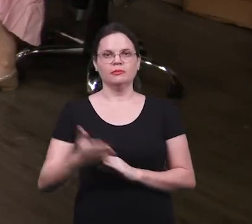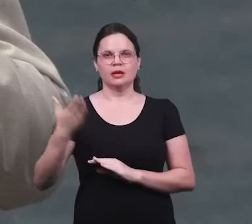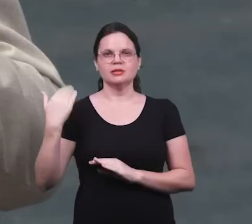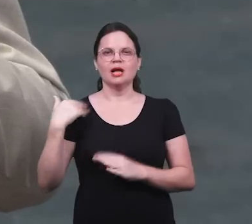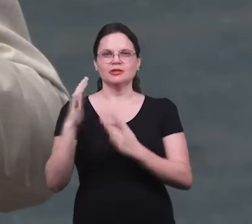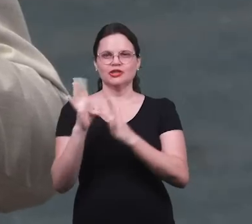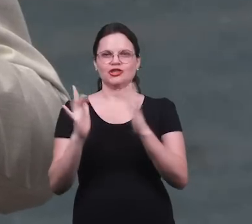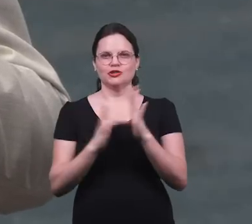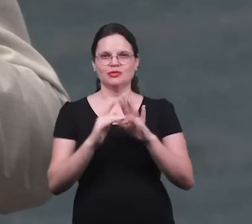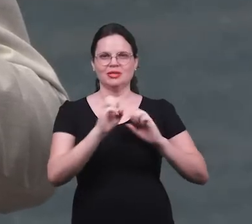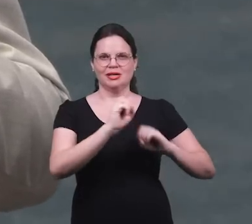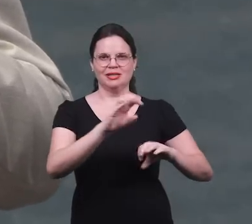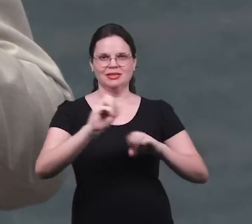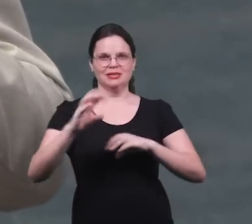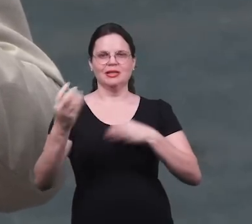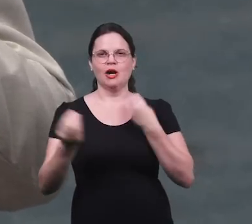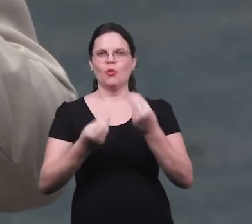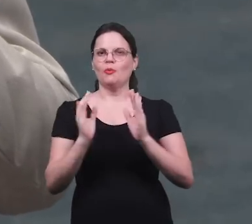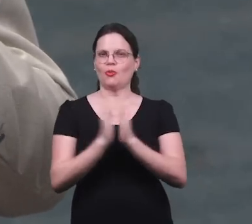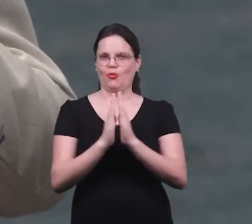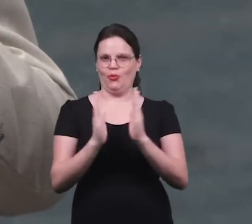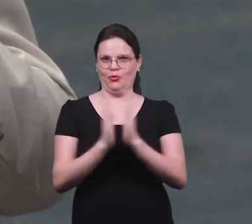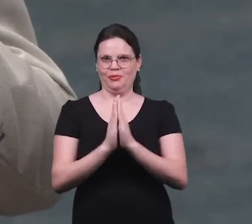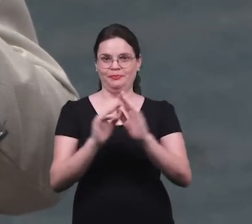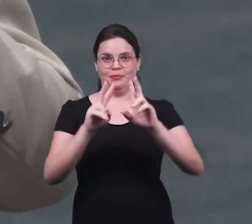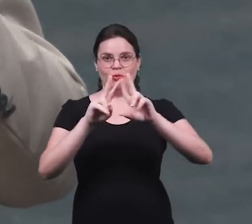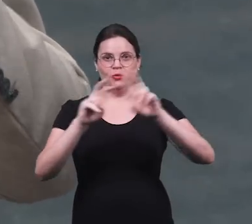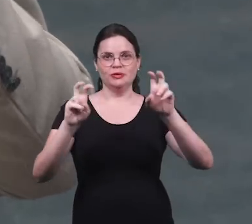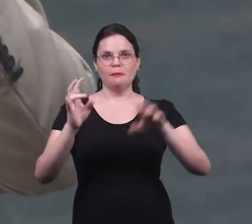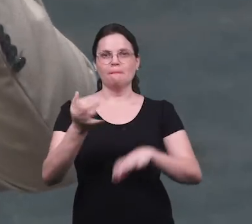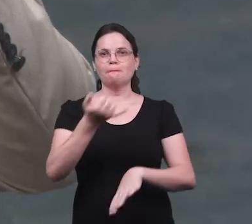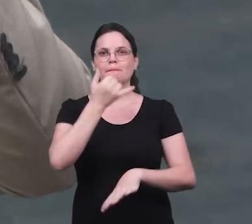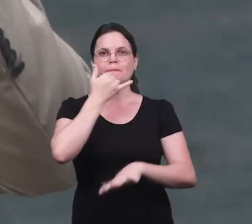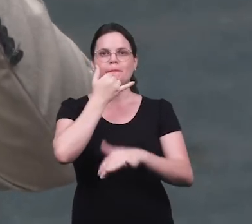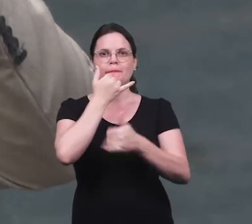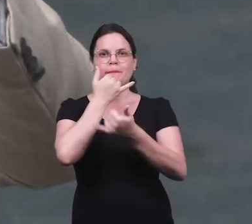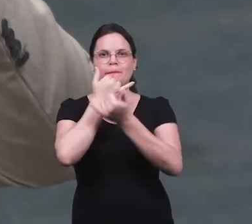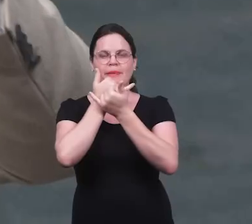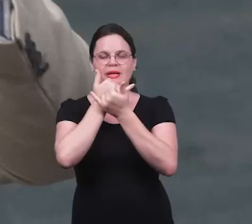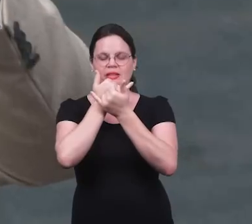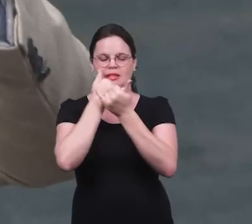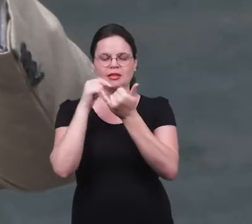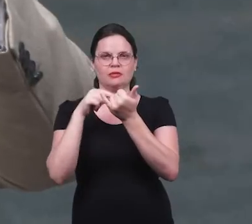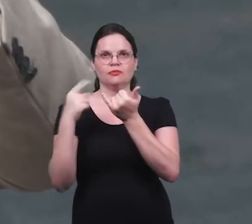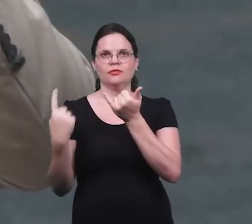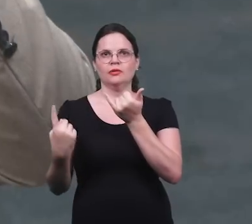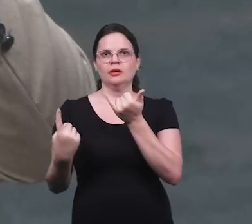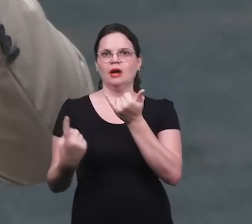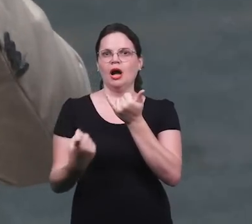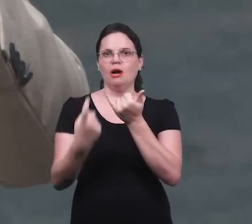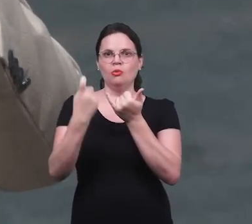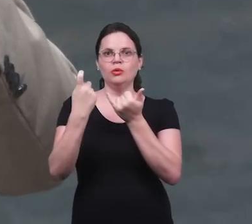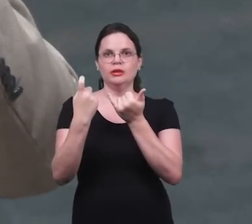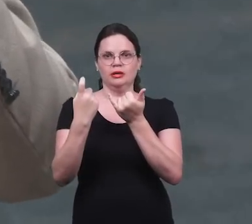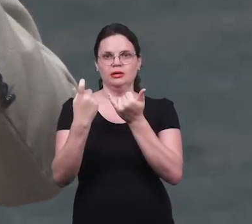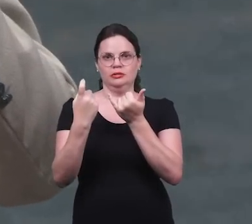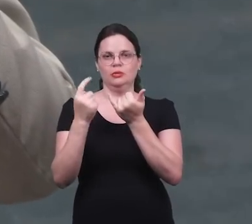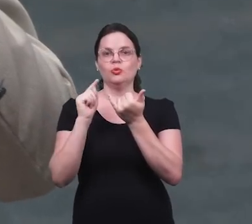ensinou a orar, o perdão foi a única parte da oração que tem uma